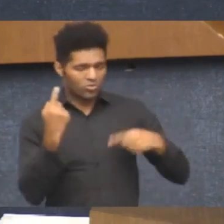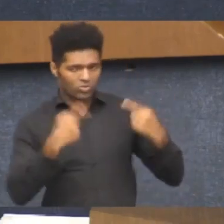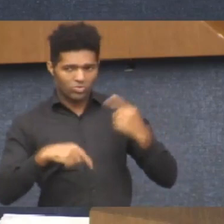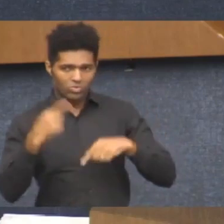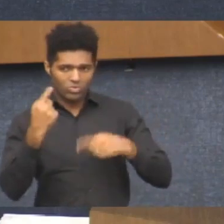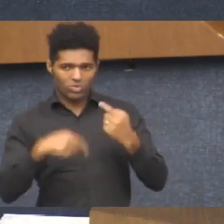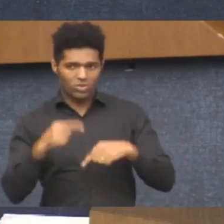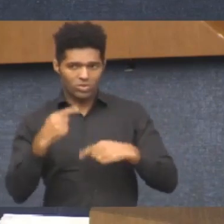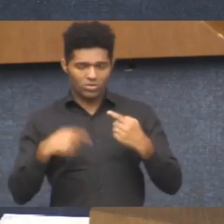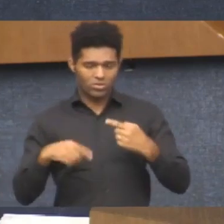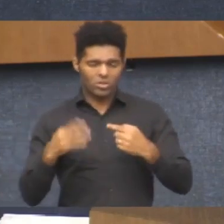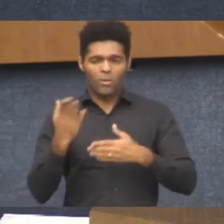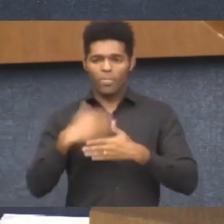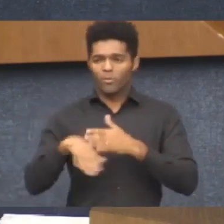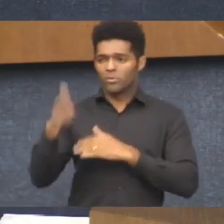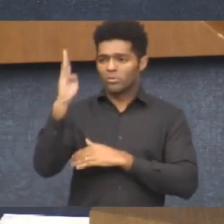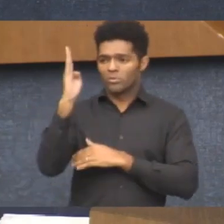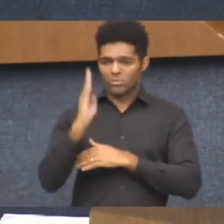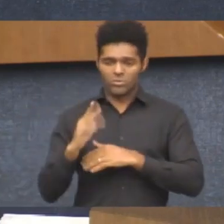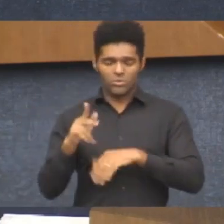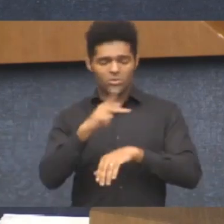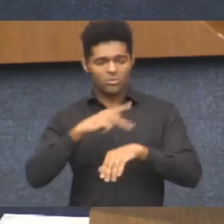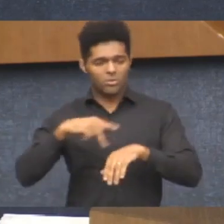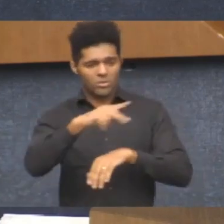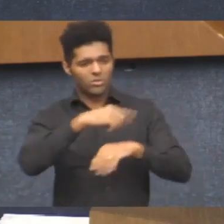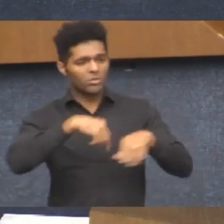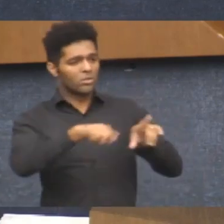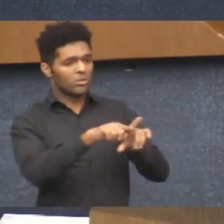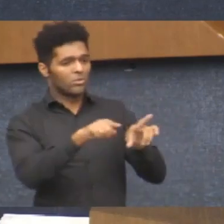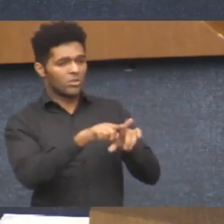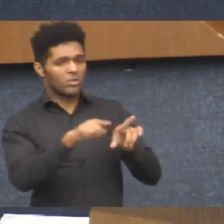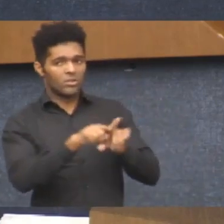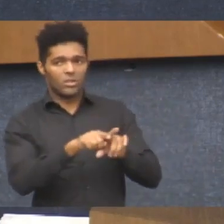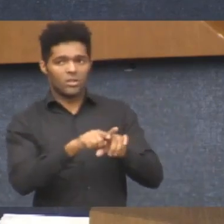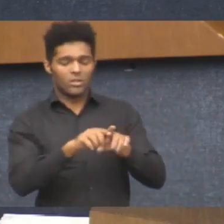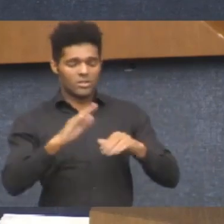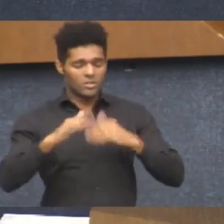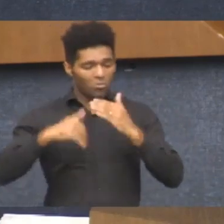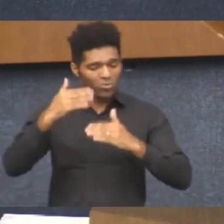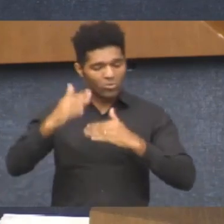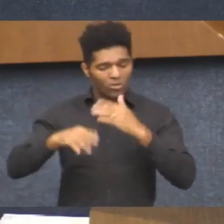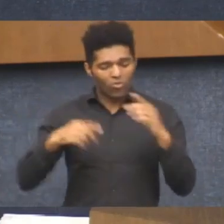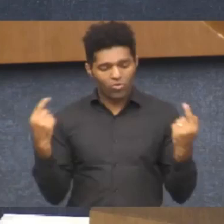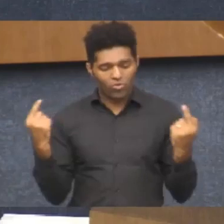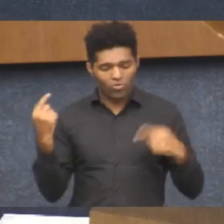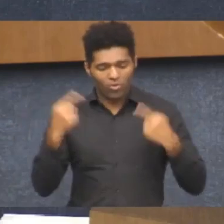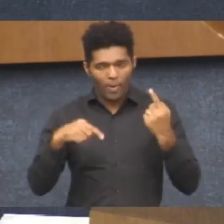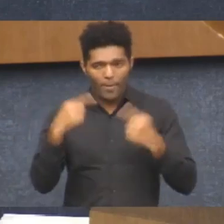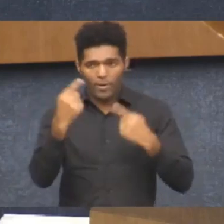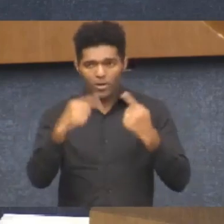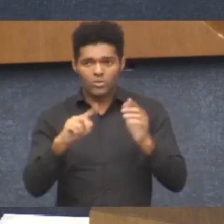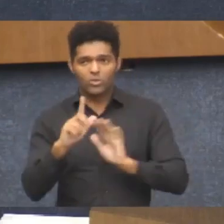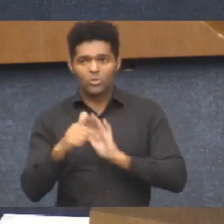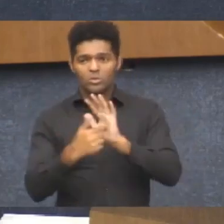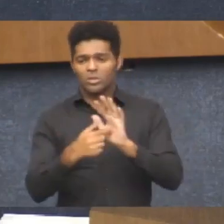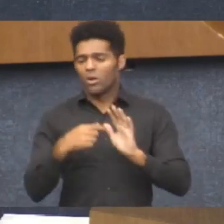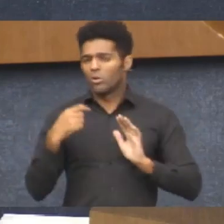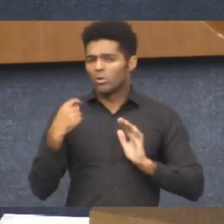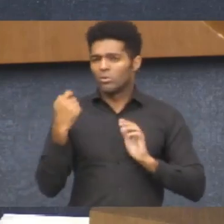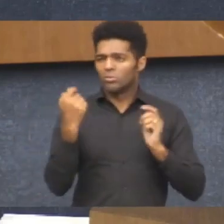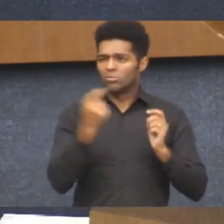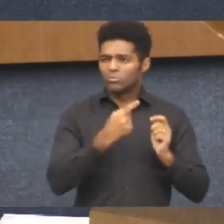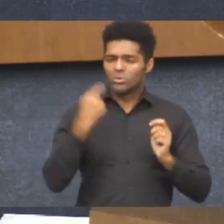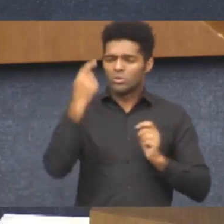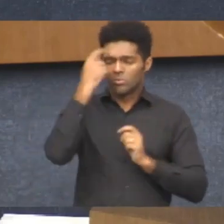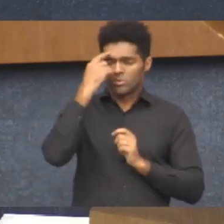maiores desse país. Então, a gente está nesse processo também, às vezes, de embate, de colocar aquilo que a gente acha que é o